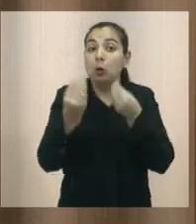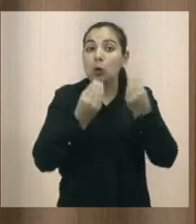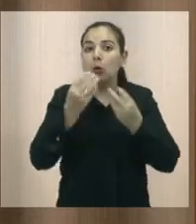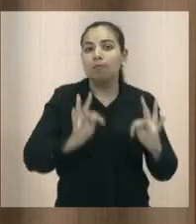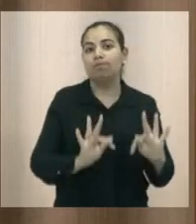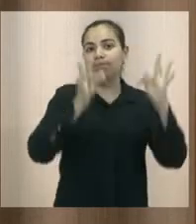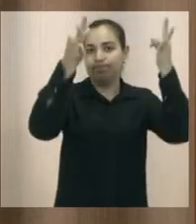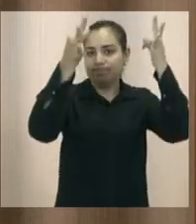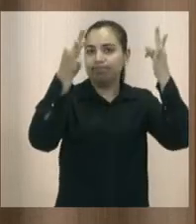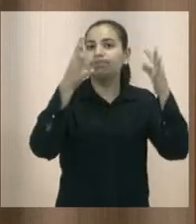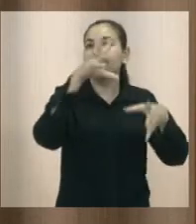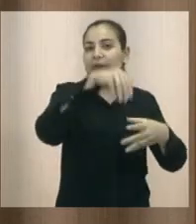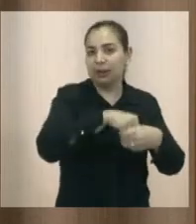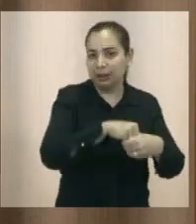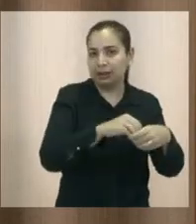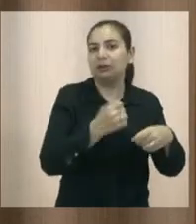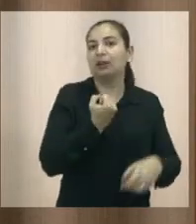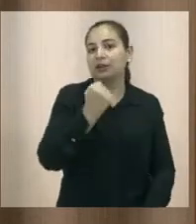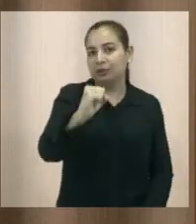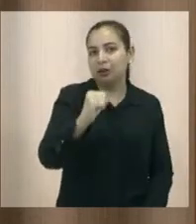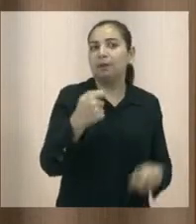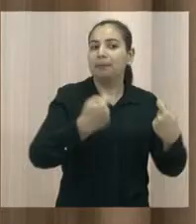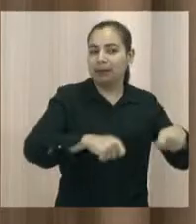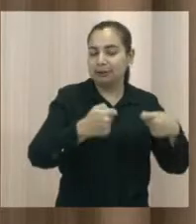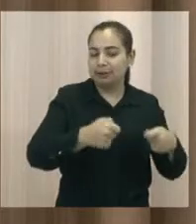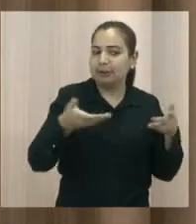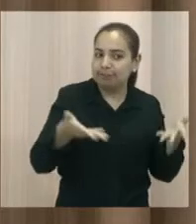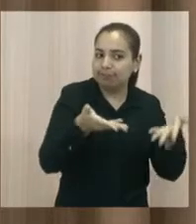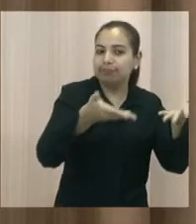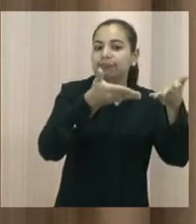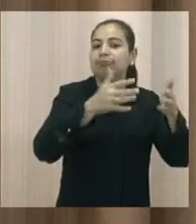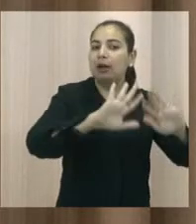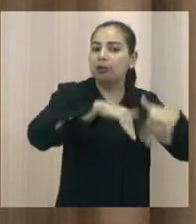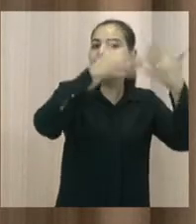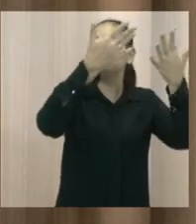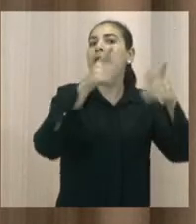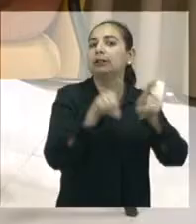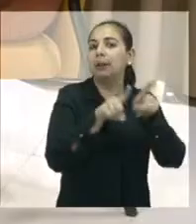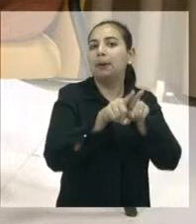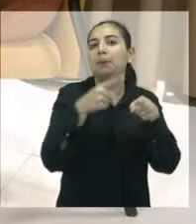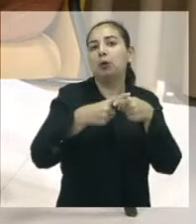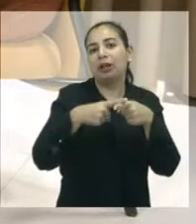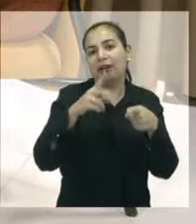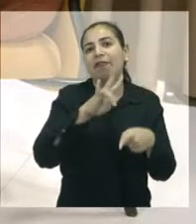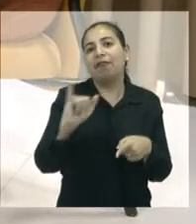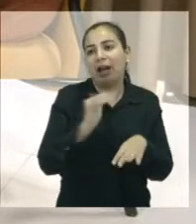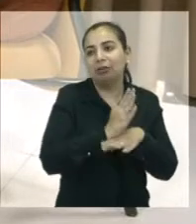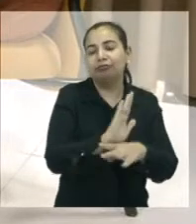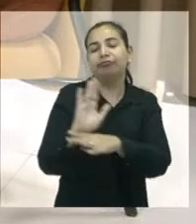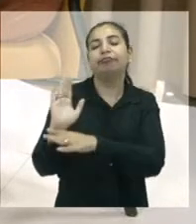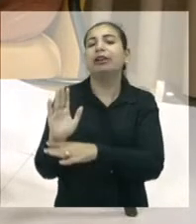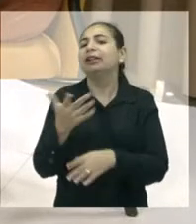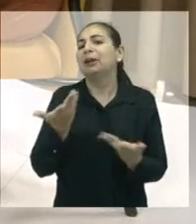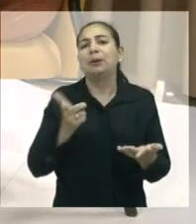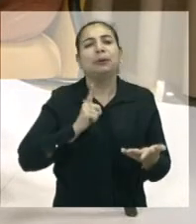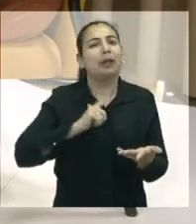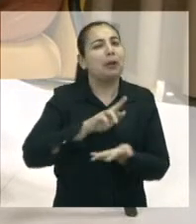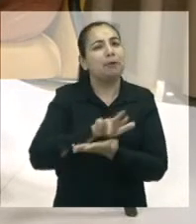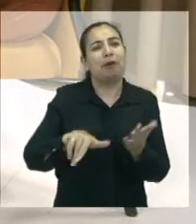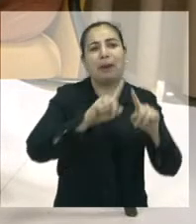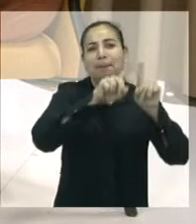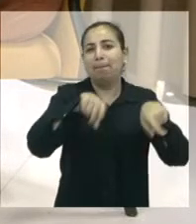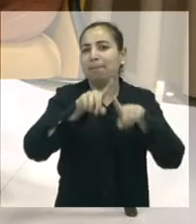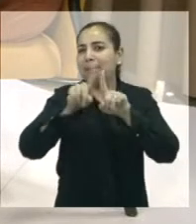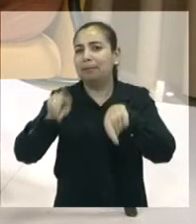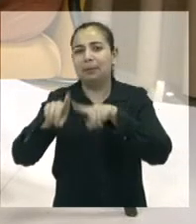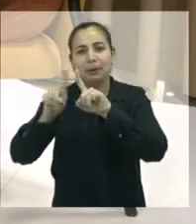a era digital está aí e a Defensoria precisa entrar também. E a Defensoria entrará também na era digital. Então, são vários projetos que a gente tem. Isso,